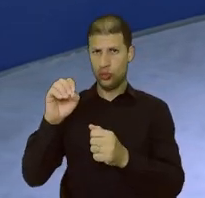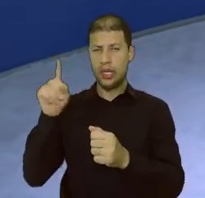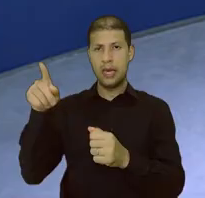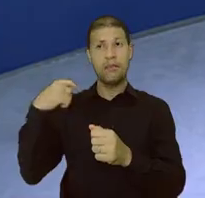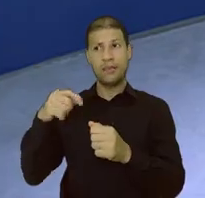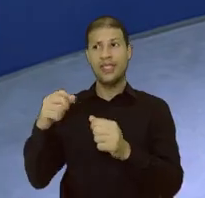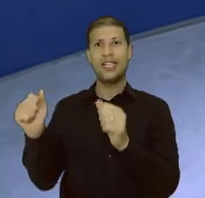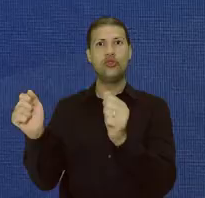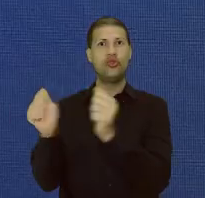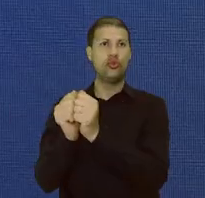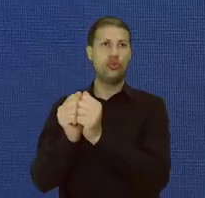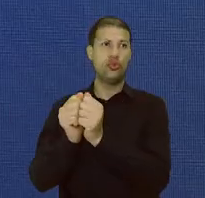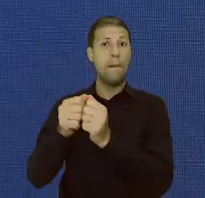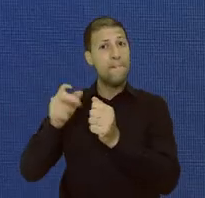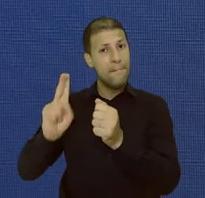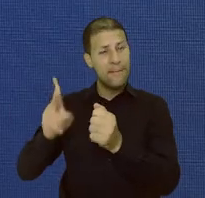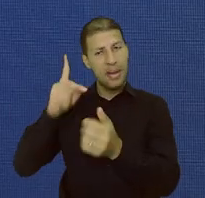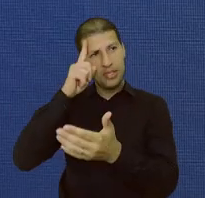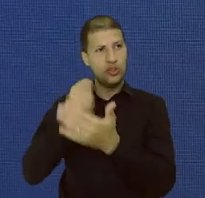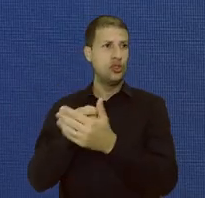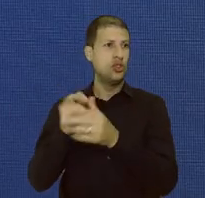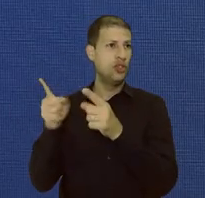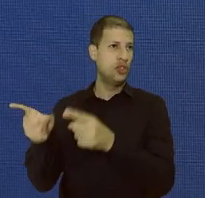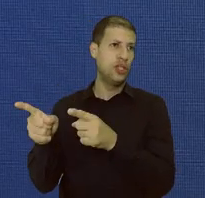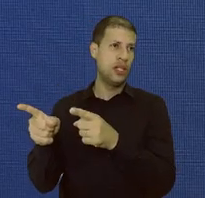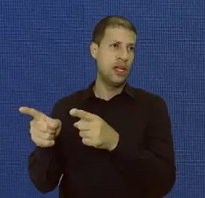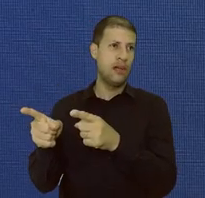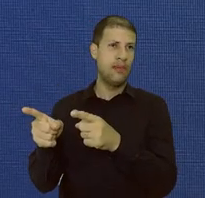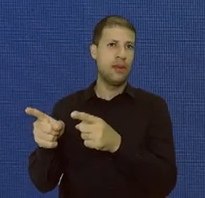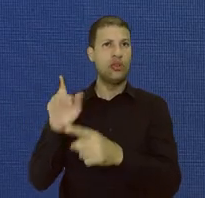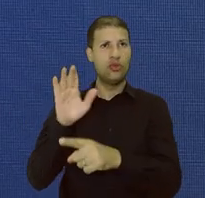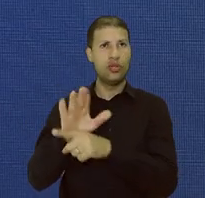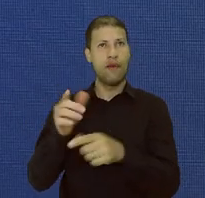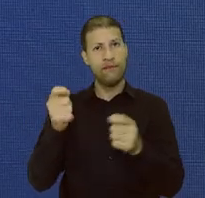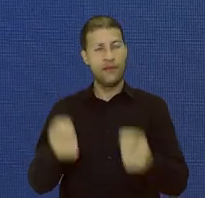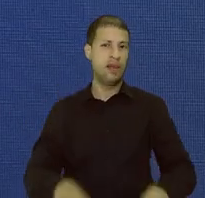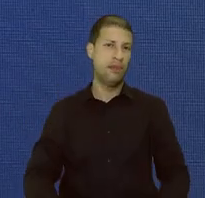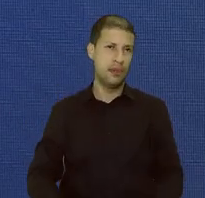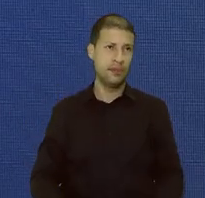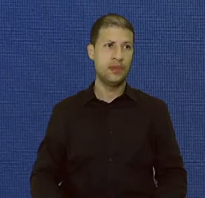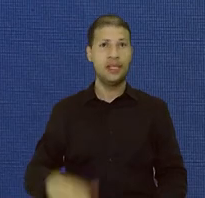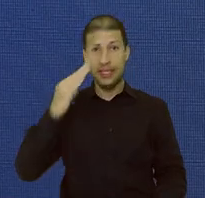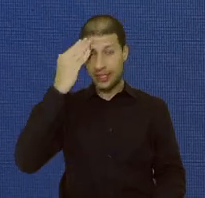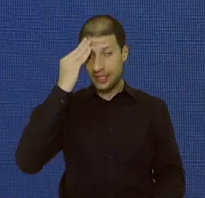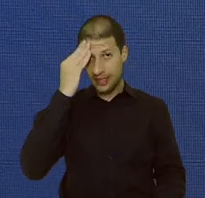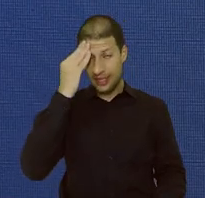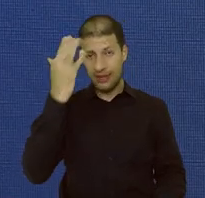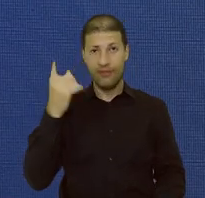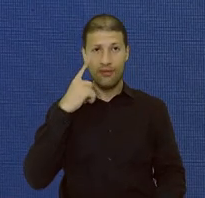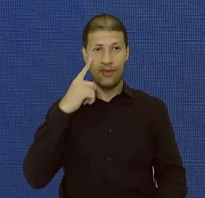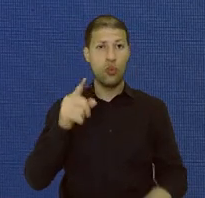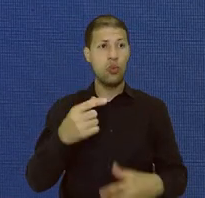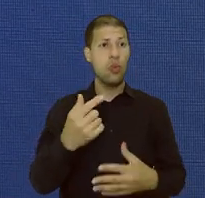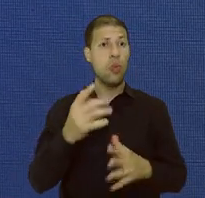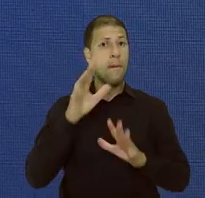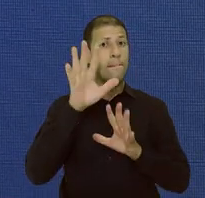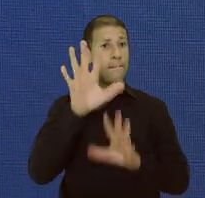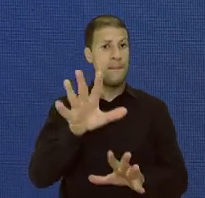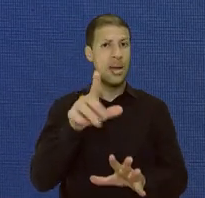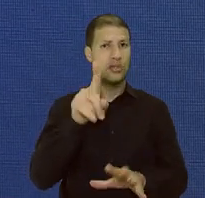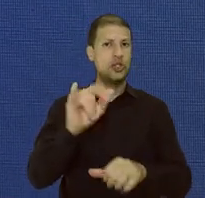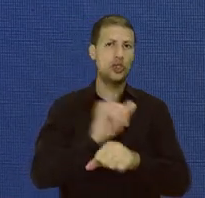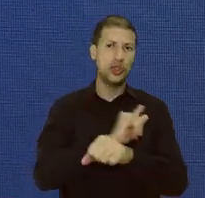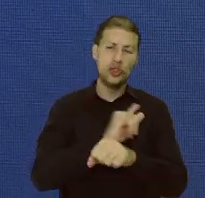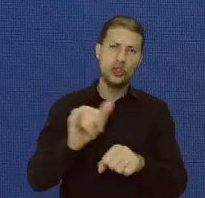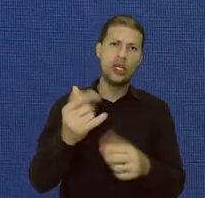naquela naquela decisão de fazer uma consolidação e entender quais são os impactos na na estratégia na